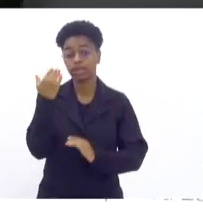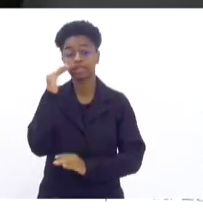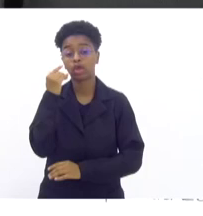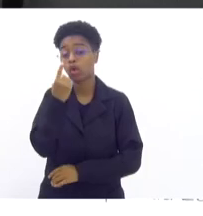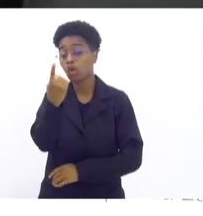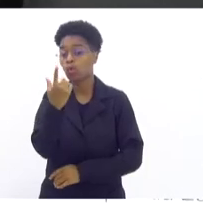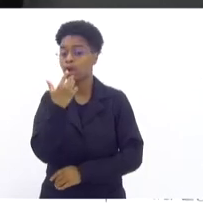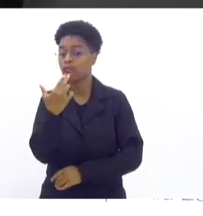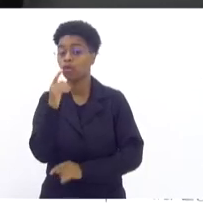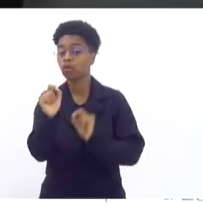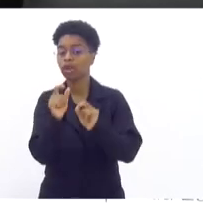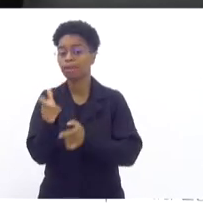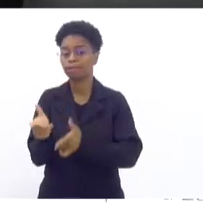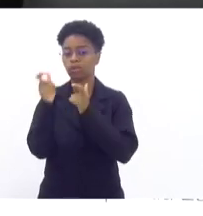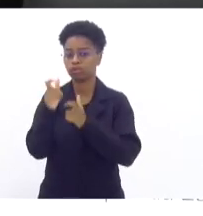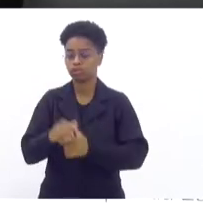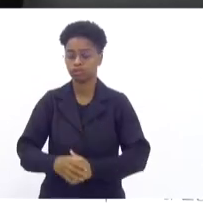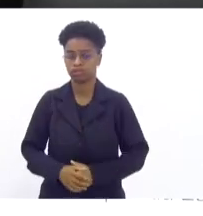a língua que ele entende é a bala.